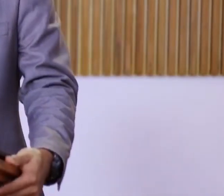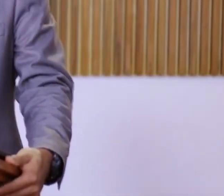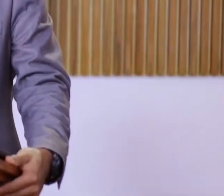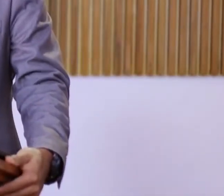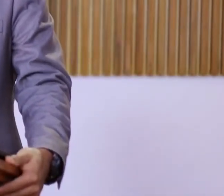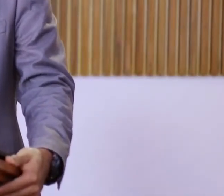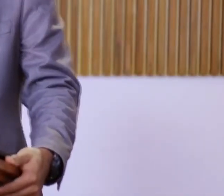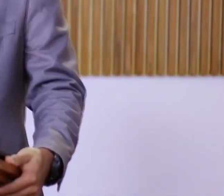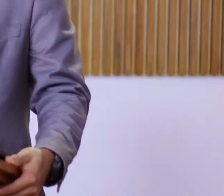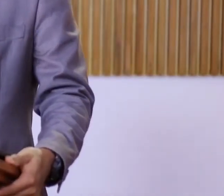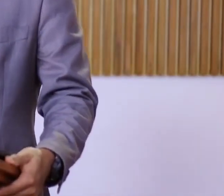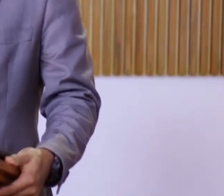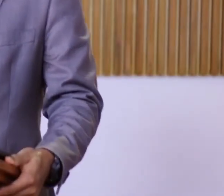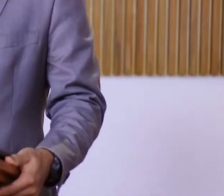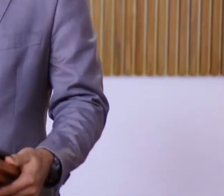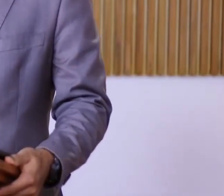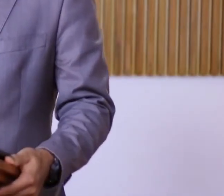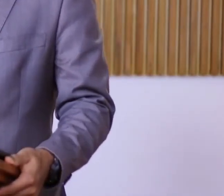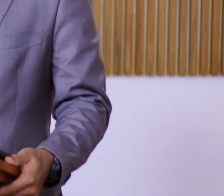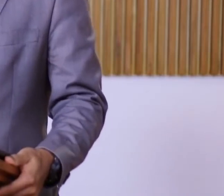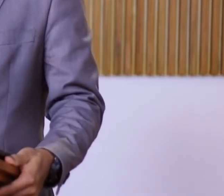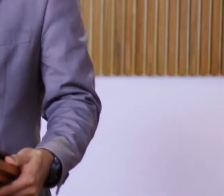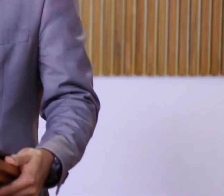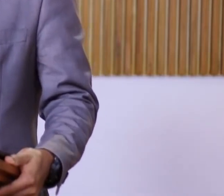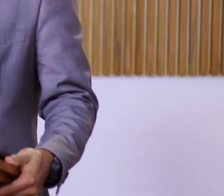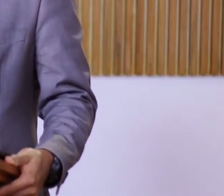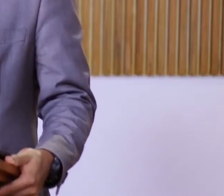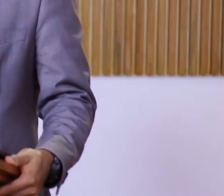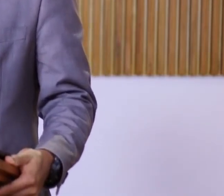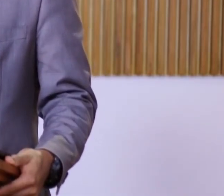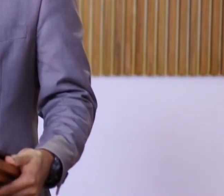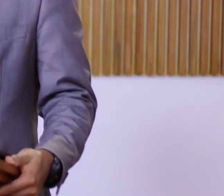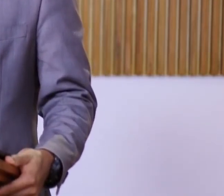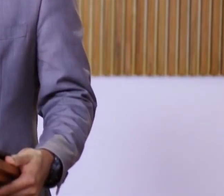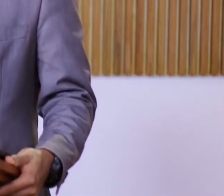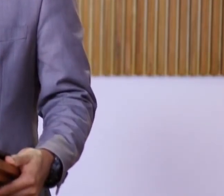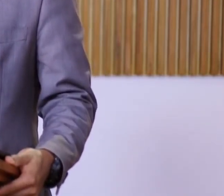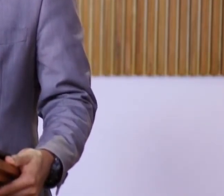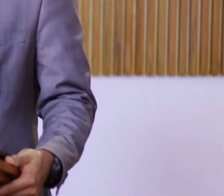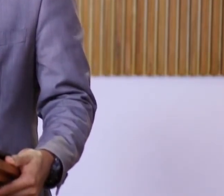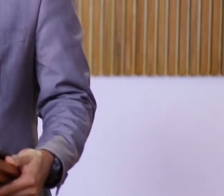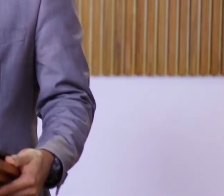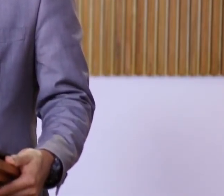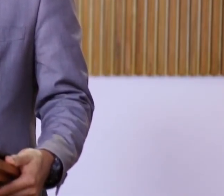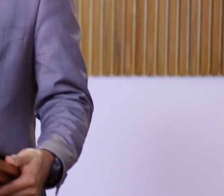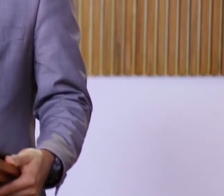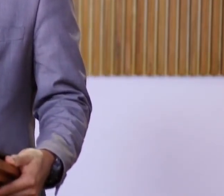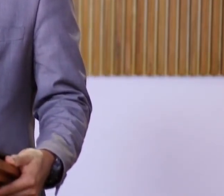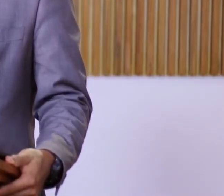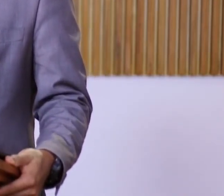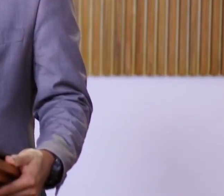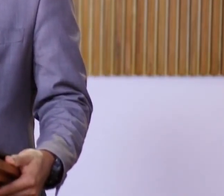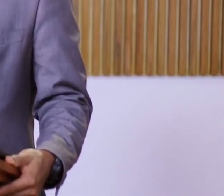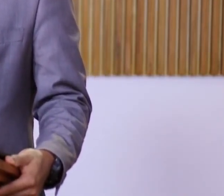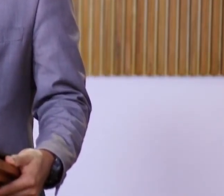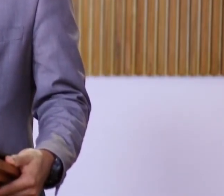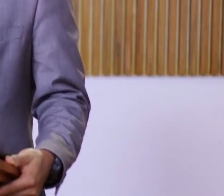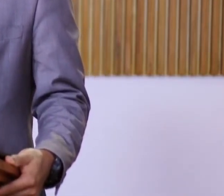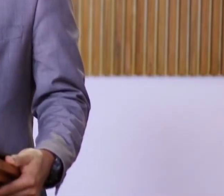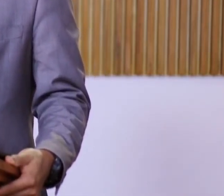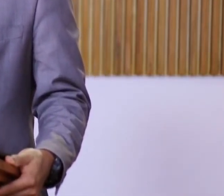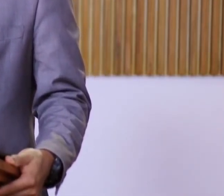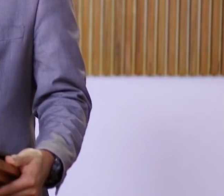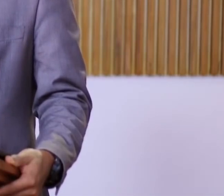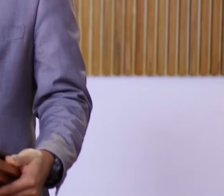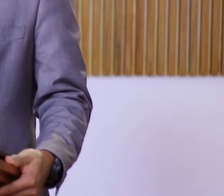Consegue entender o contexto desse verso? Os apóstolos receberam de